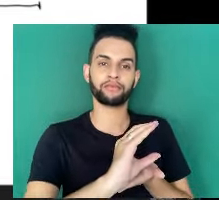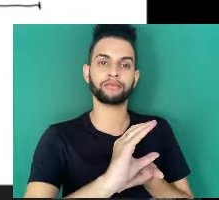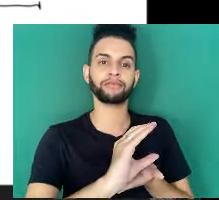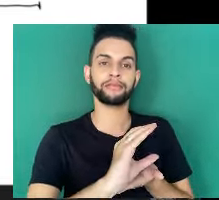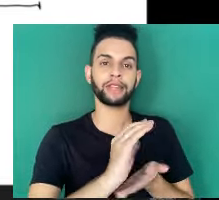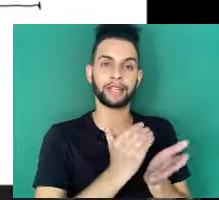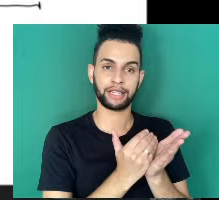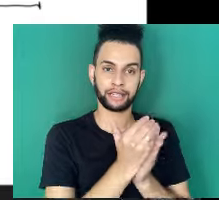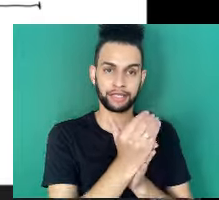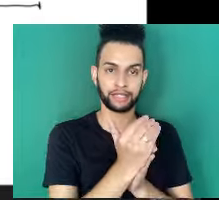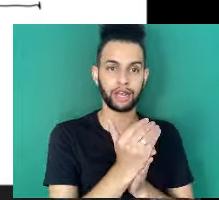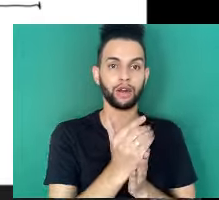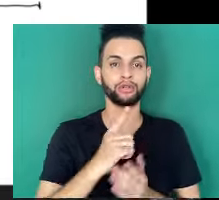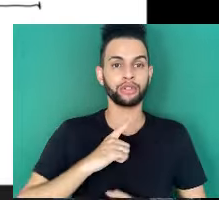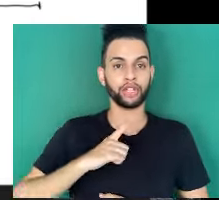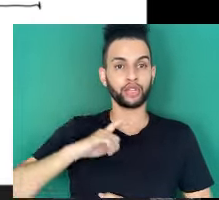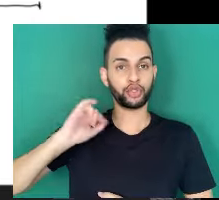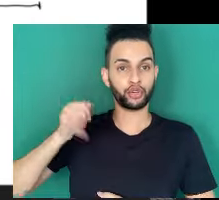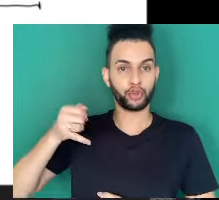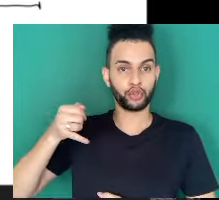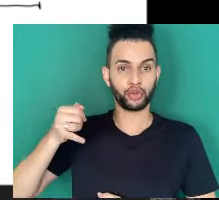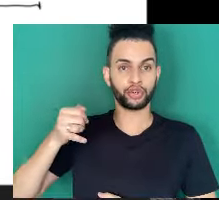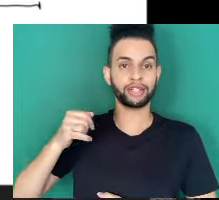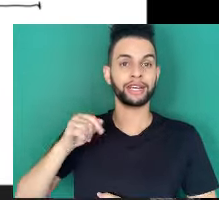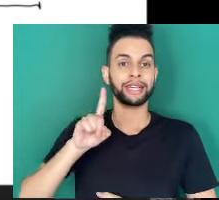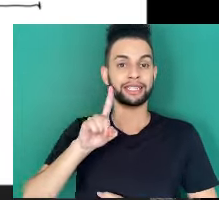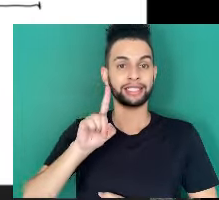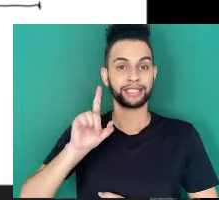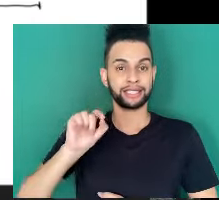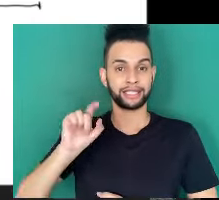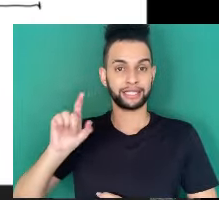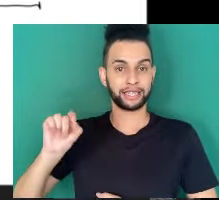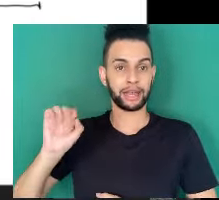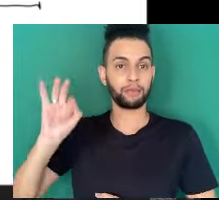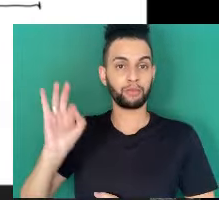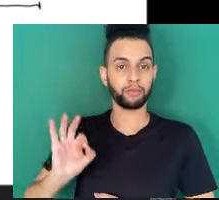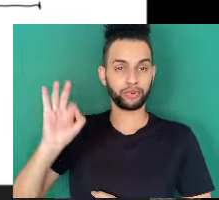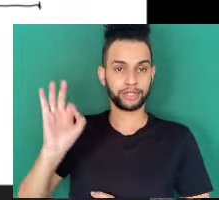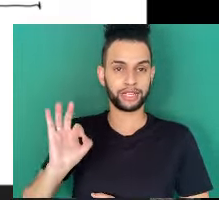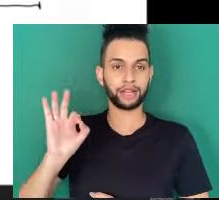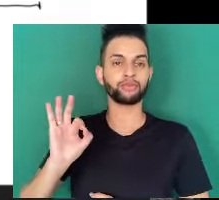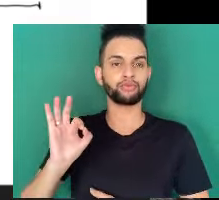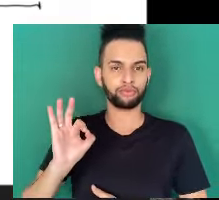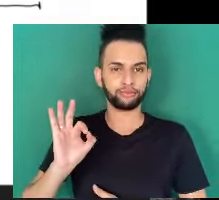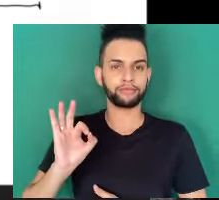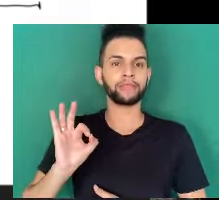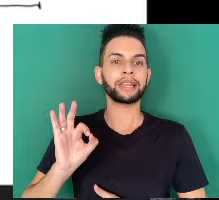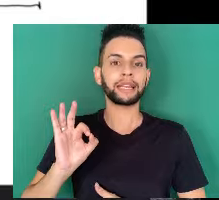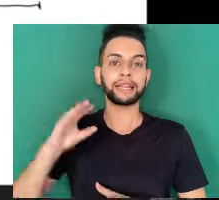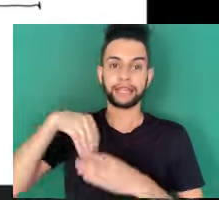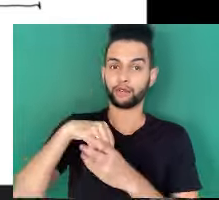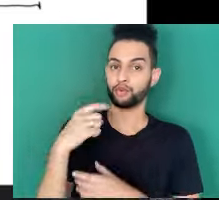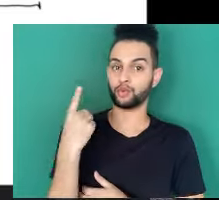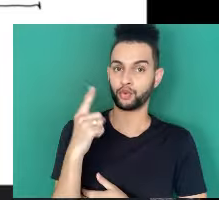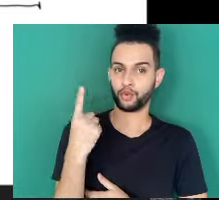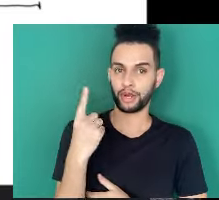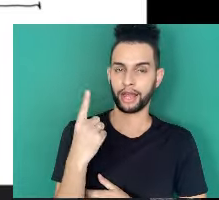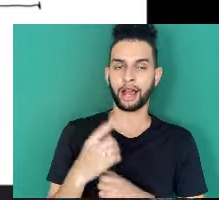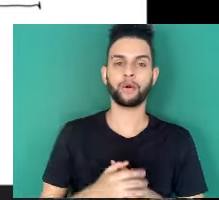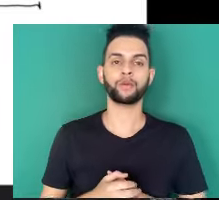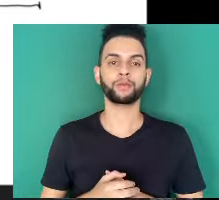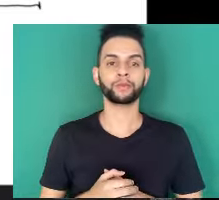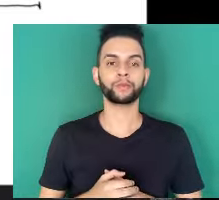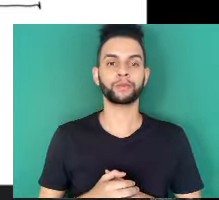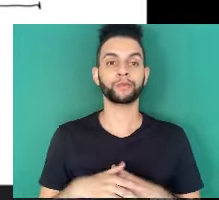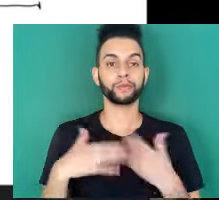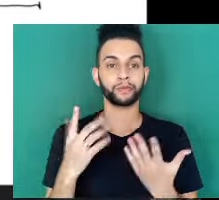desse R$1. Bom, um juro de 100% em cima de 1 vai dar 1, né? Então, no total, a